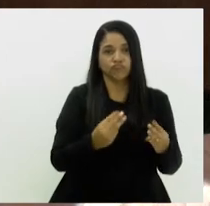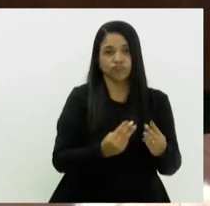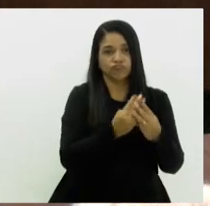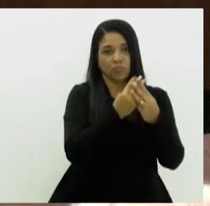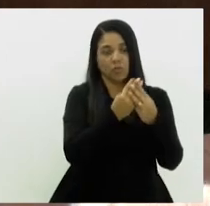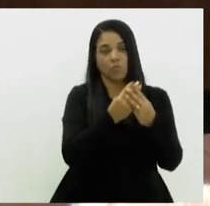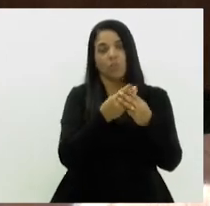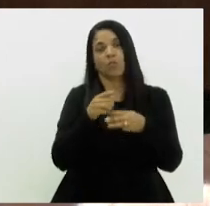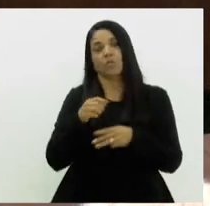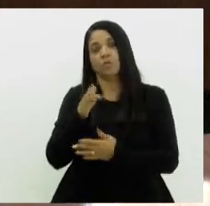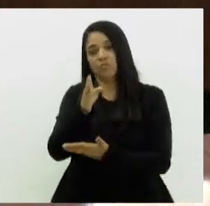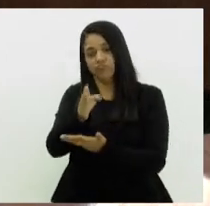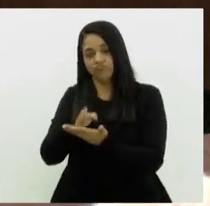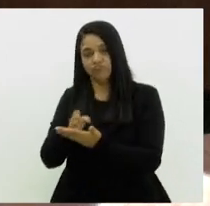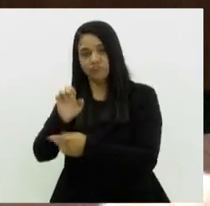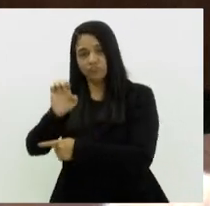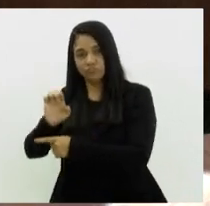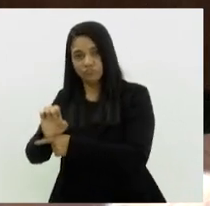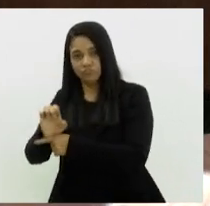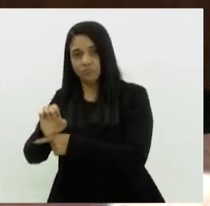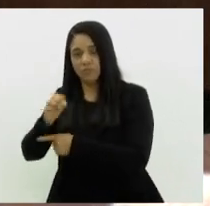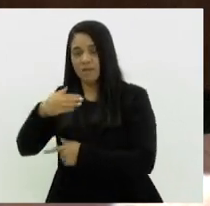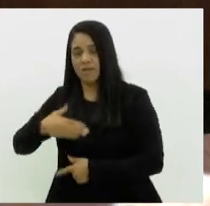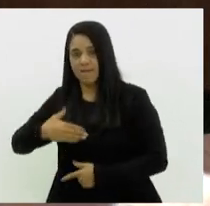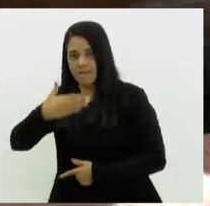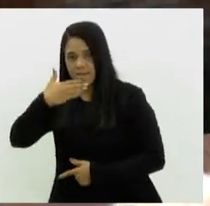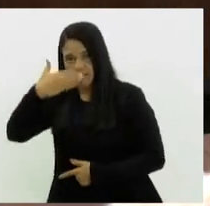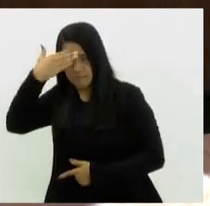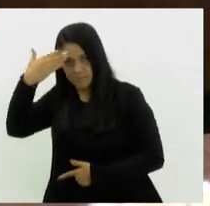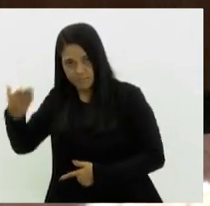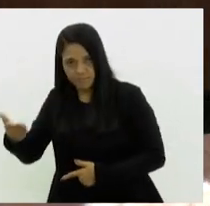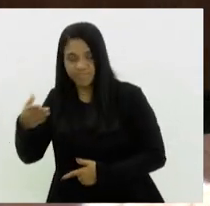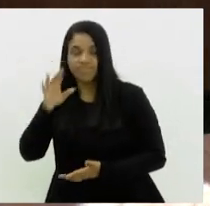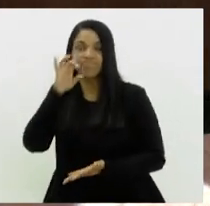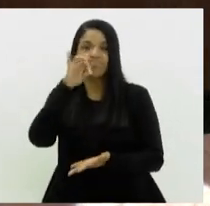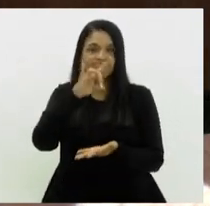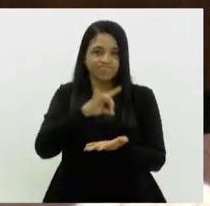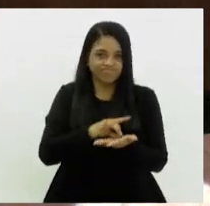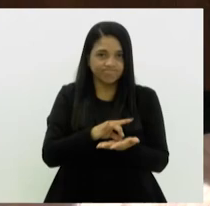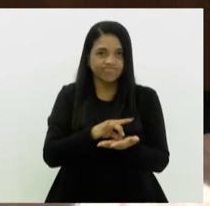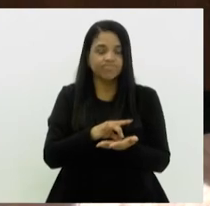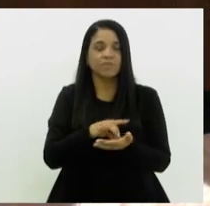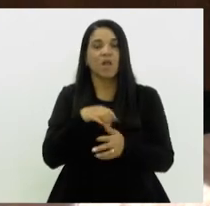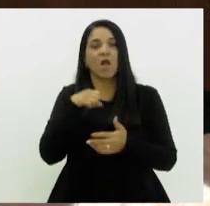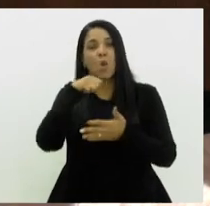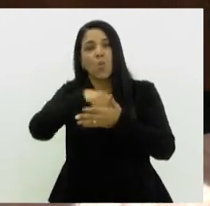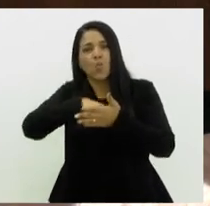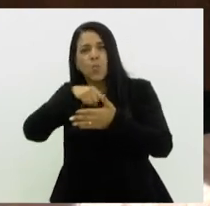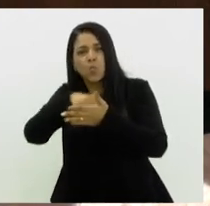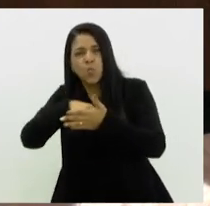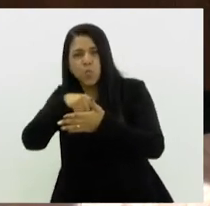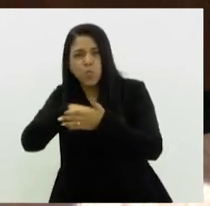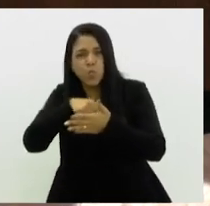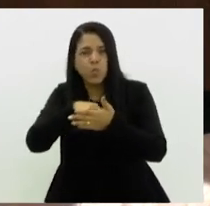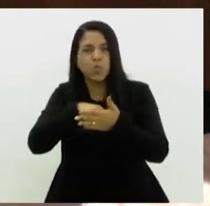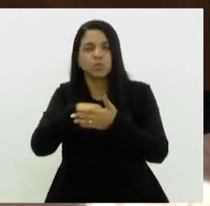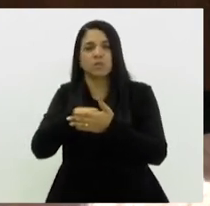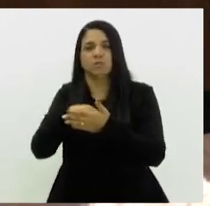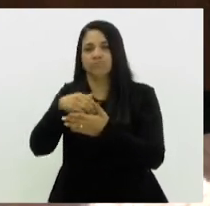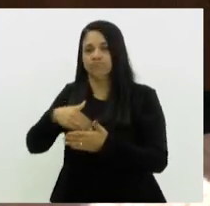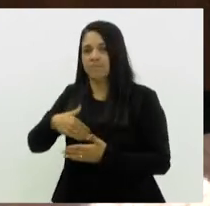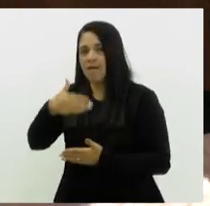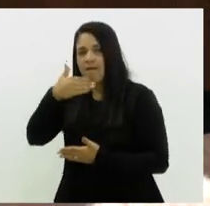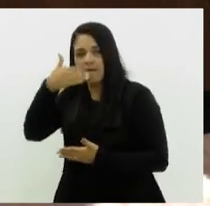outro árabe. É verdade que essa luta do Estado árabe ainda não